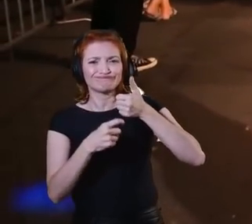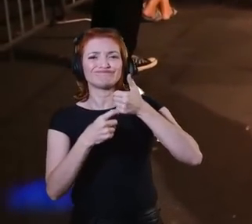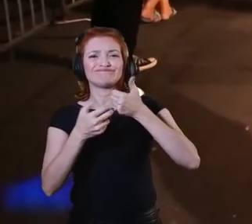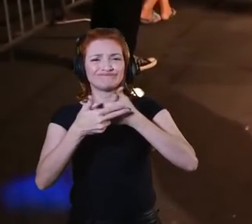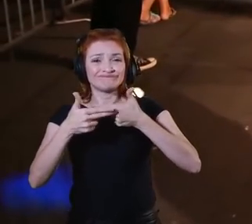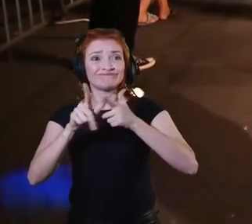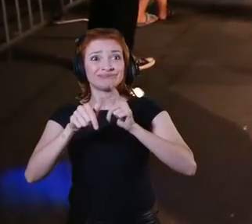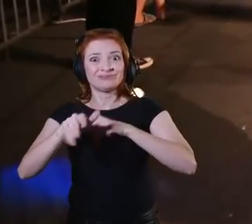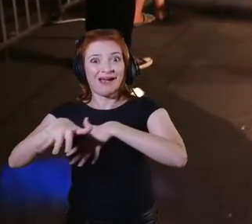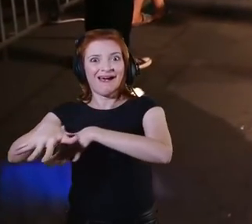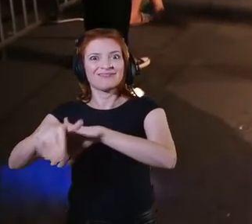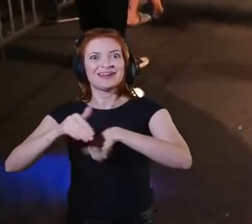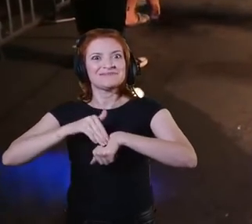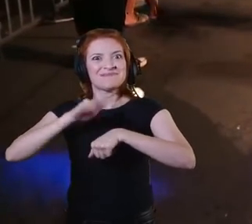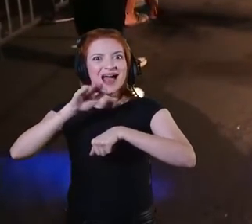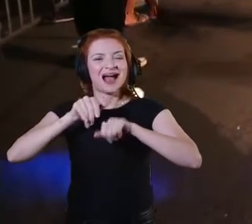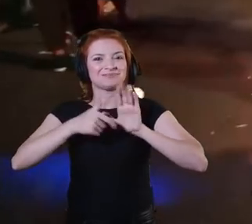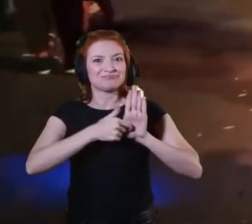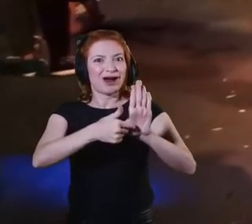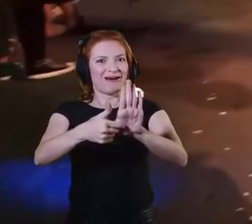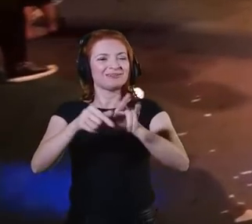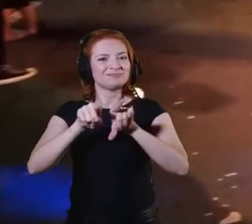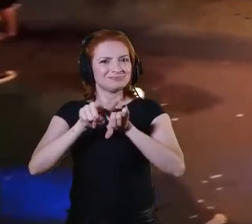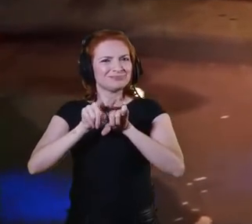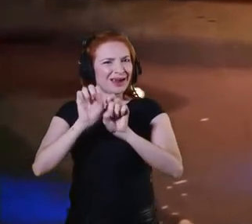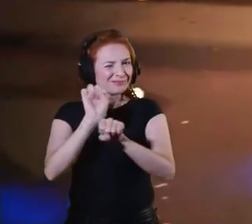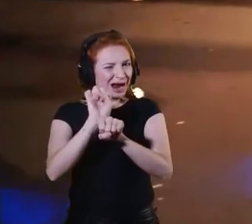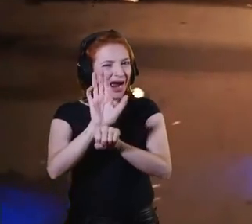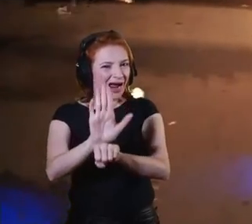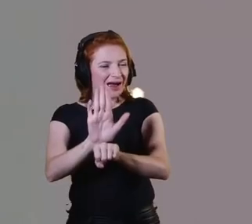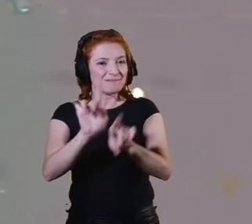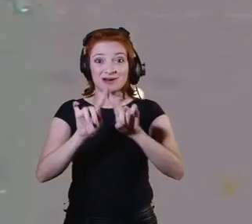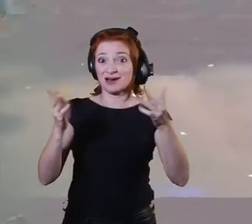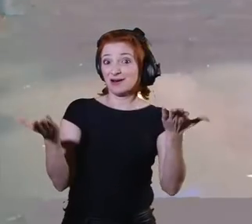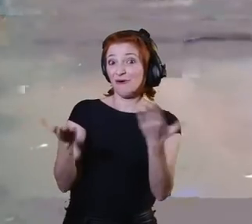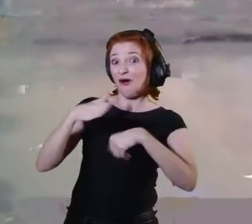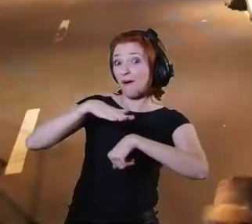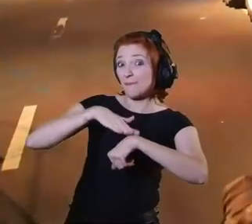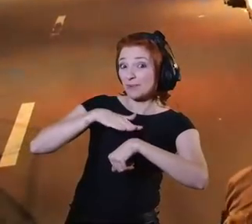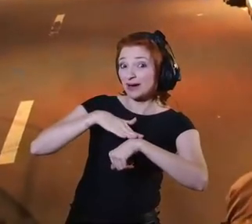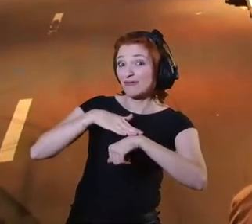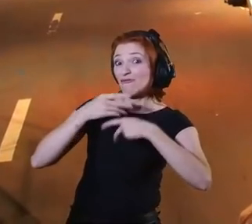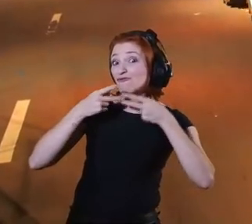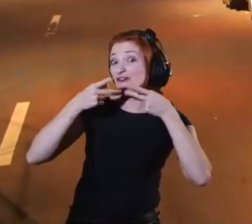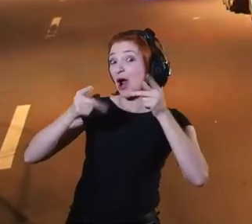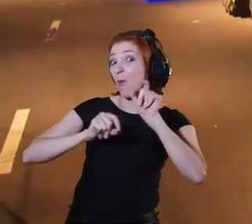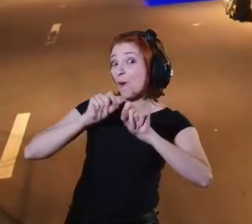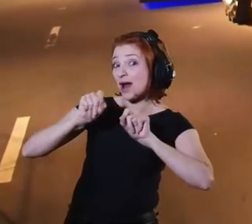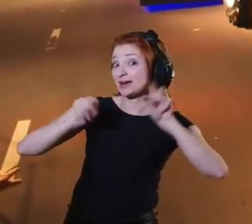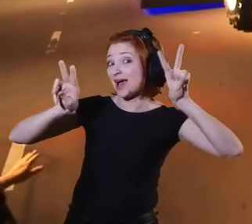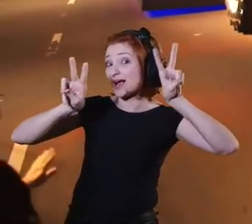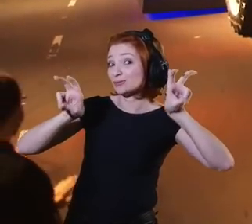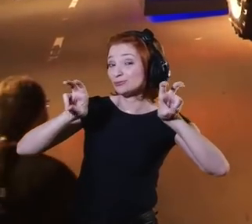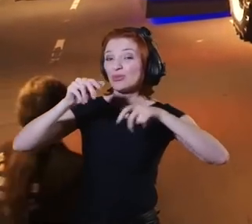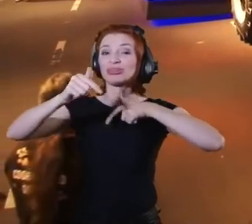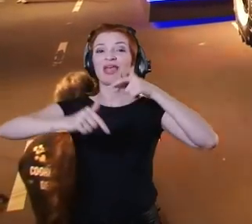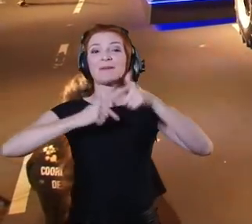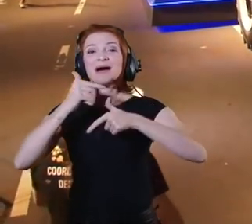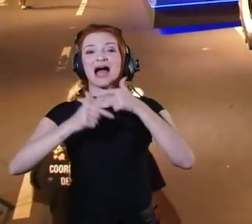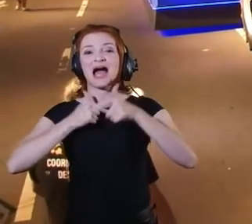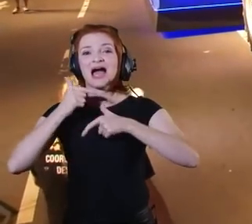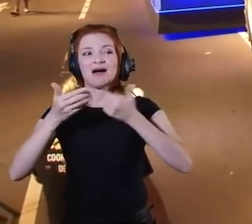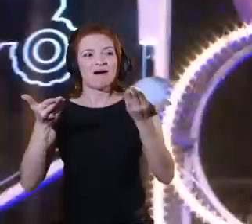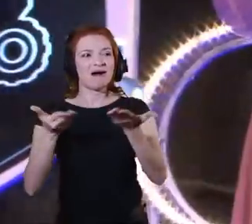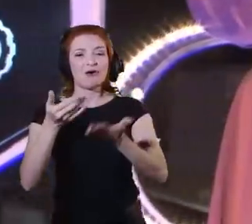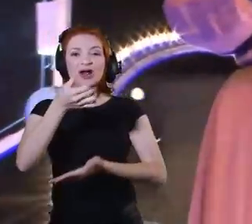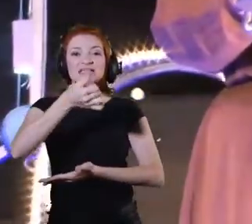tem mais pela frente aí. Mas chega o momento de falar de trabalho. E essa é a ala que compõe o